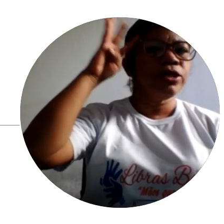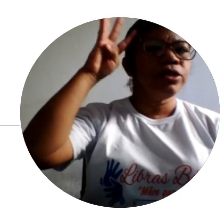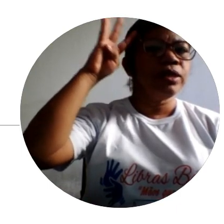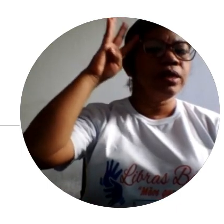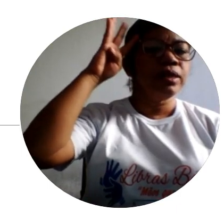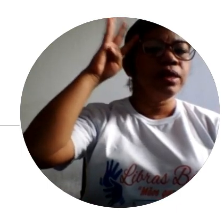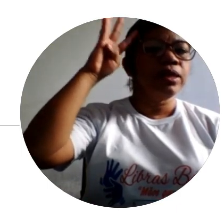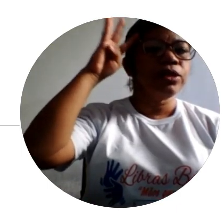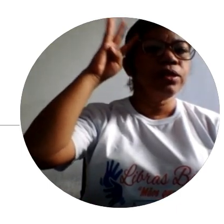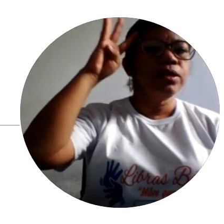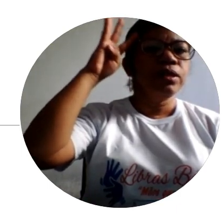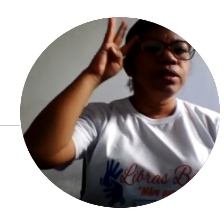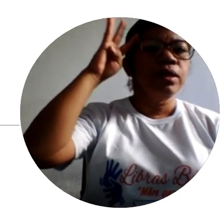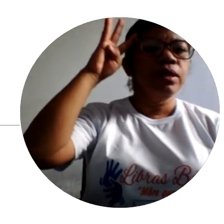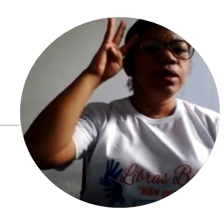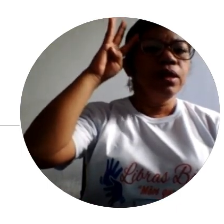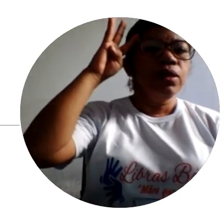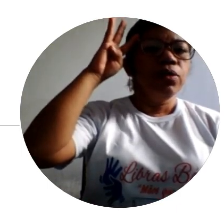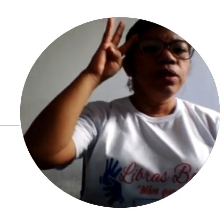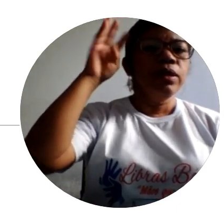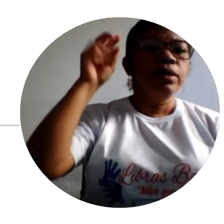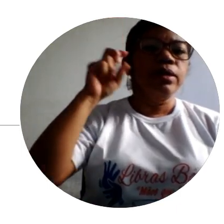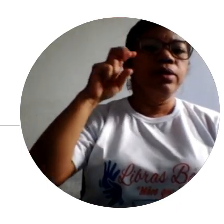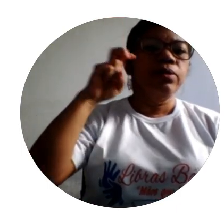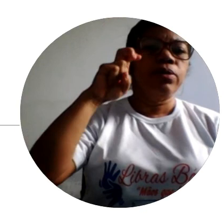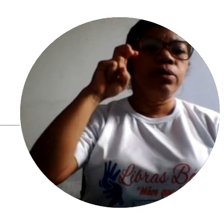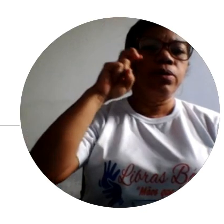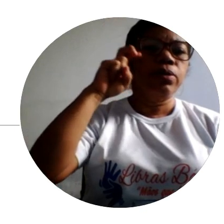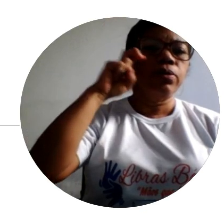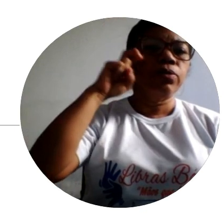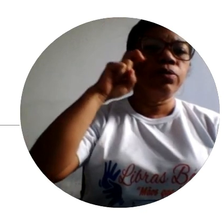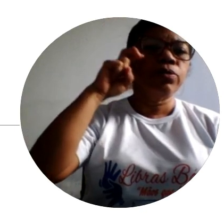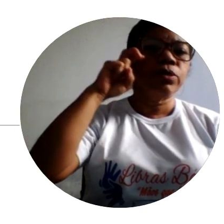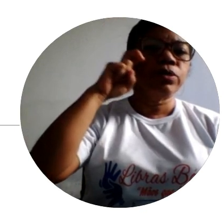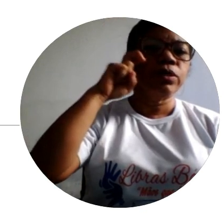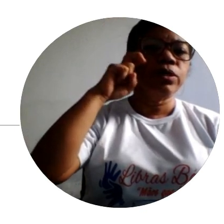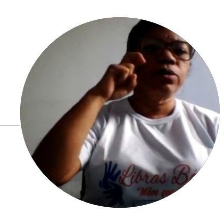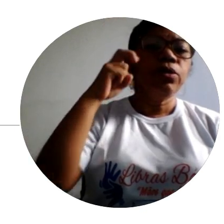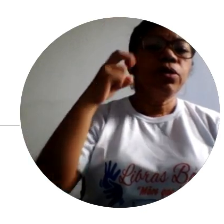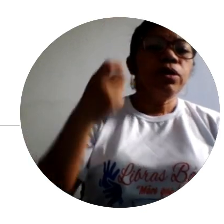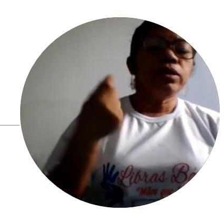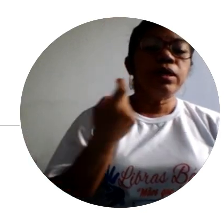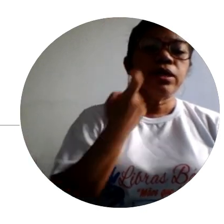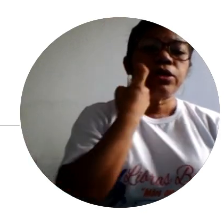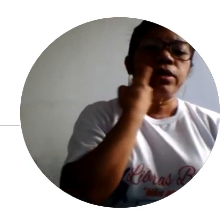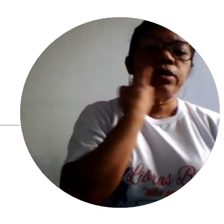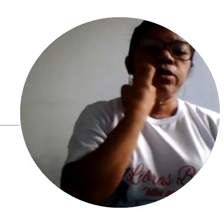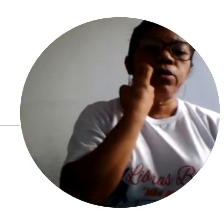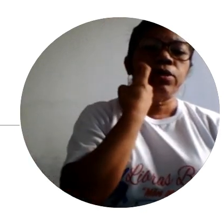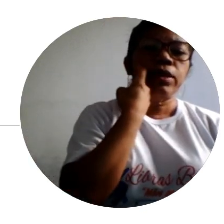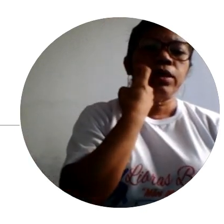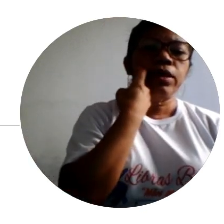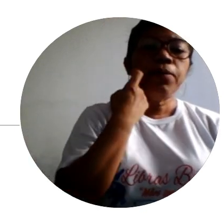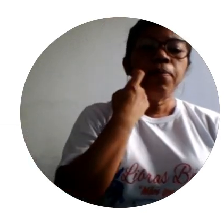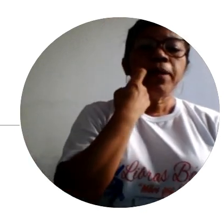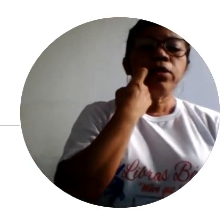dá a batidinha aqui na testa, tá? Quinta, ó, o número 5. Sexta, eu